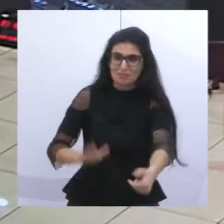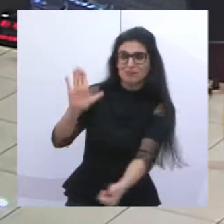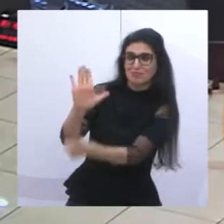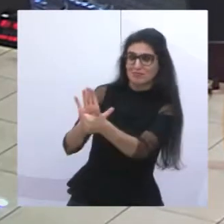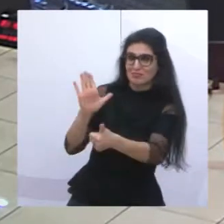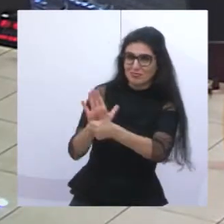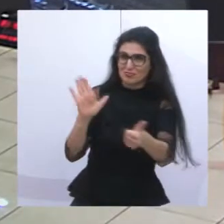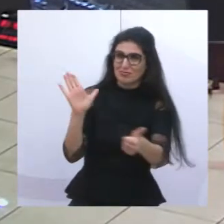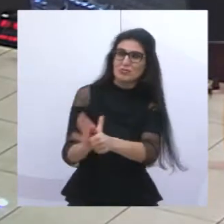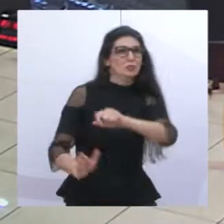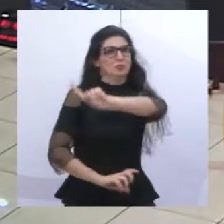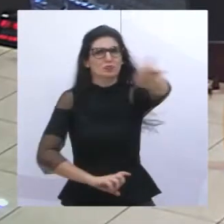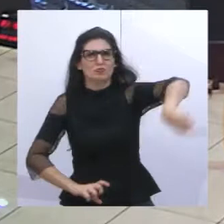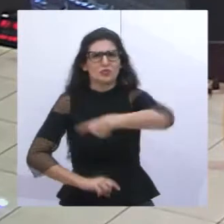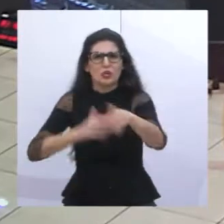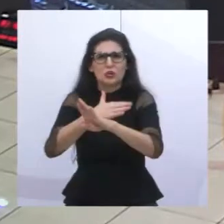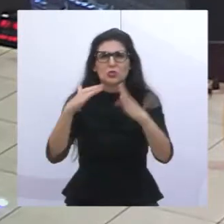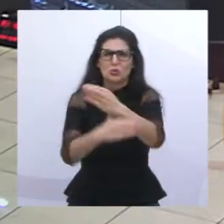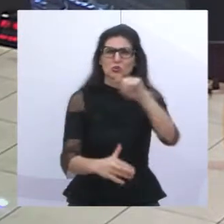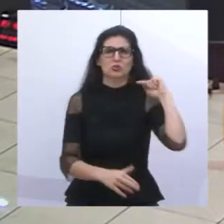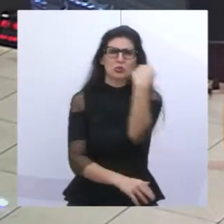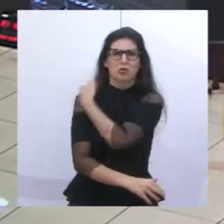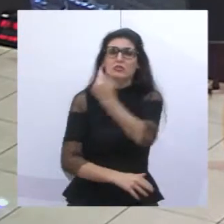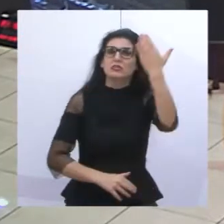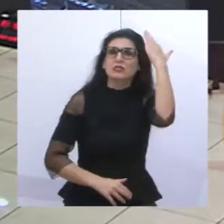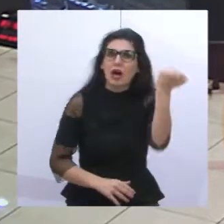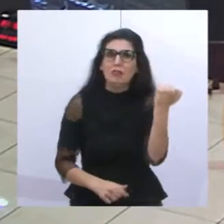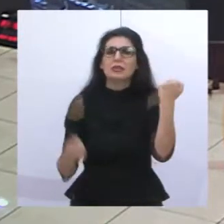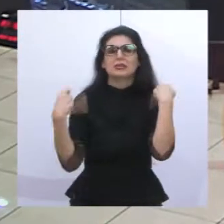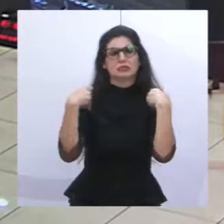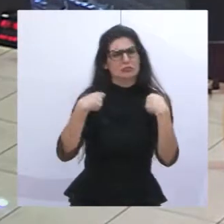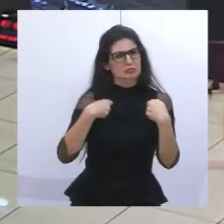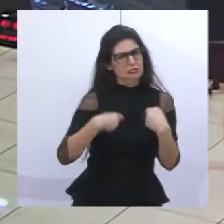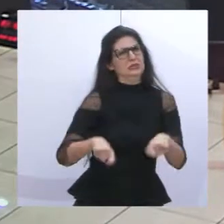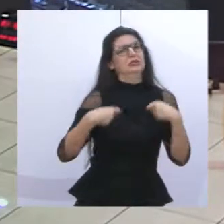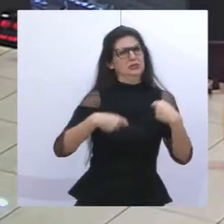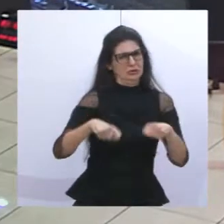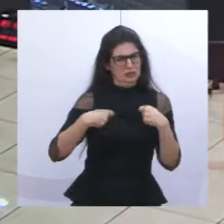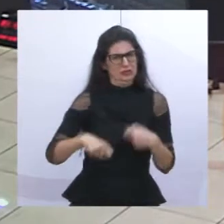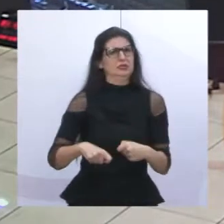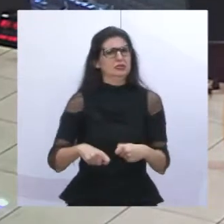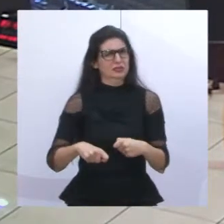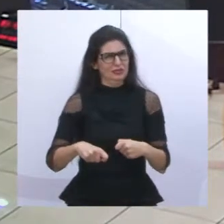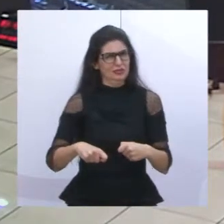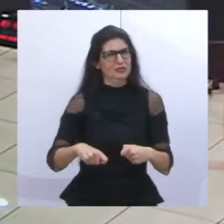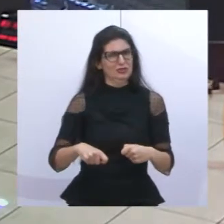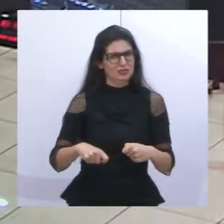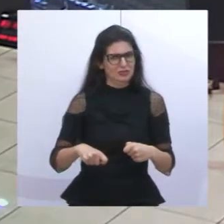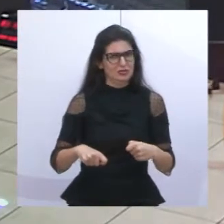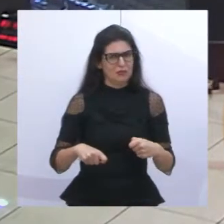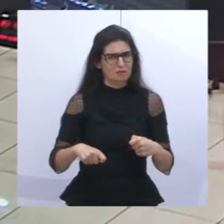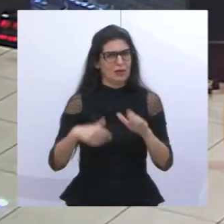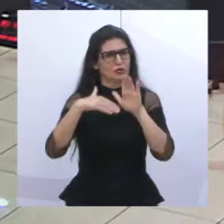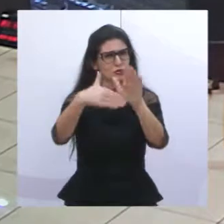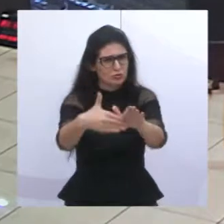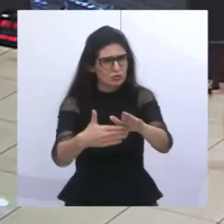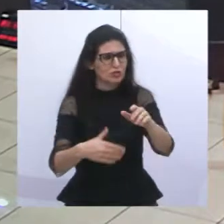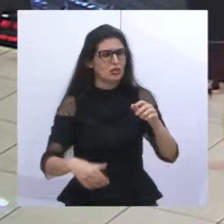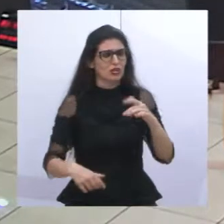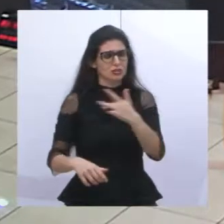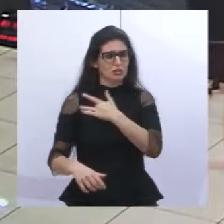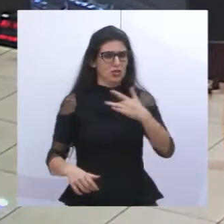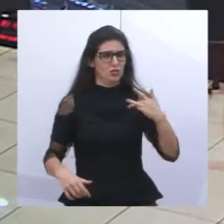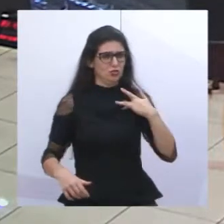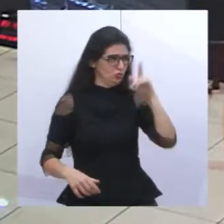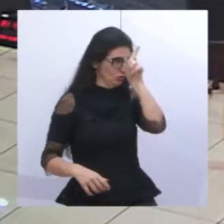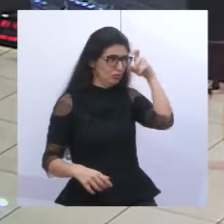Primeiramente, todos nós sabemos a demanda crescente que é a saúde e todos nós temos a consciência, como acabou de